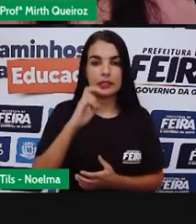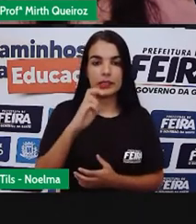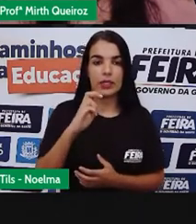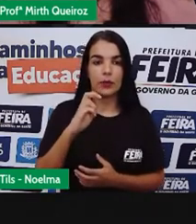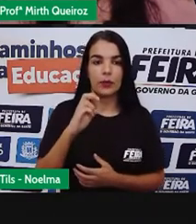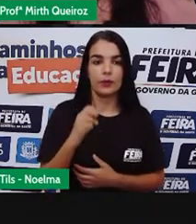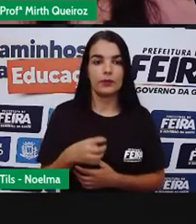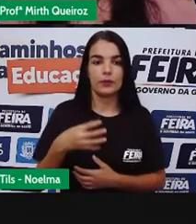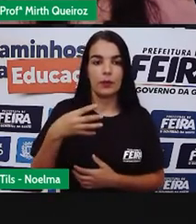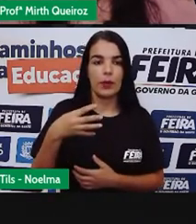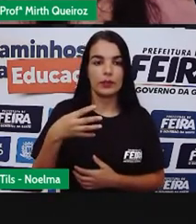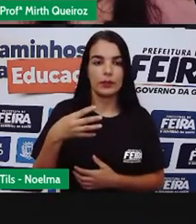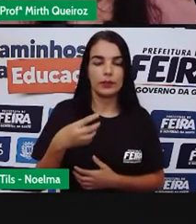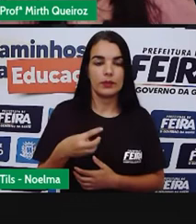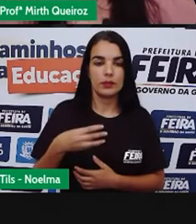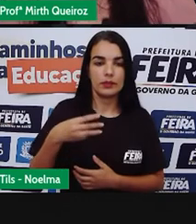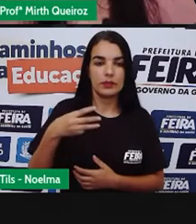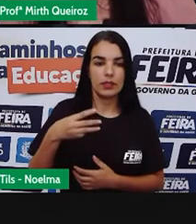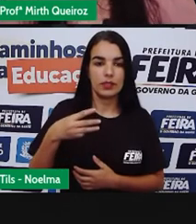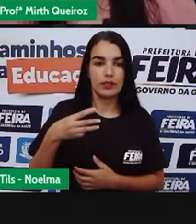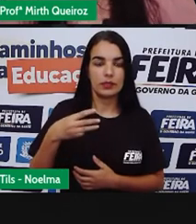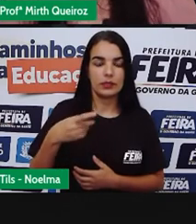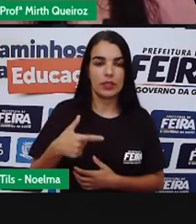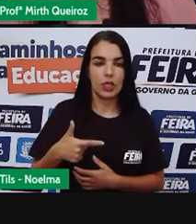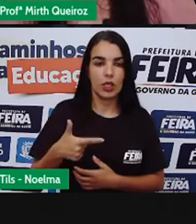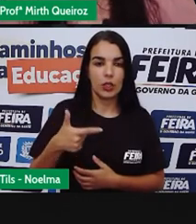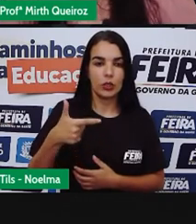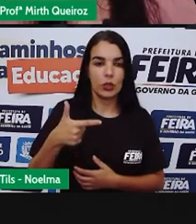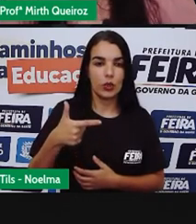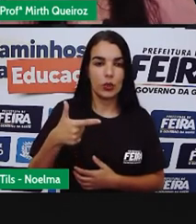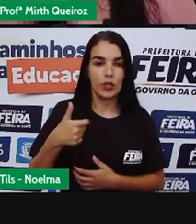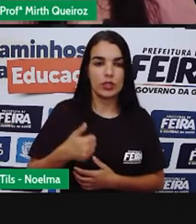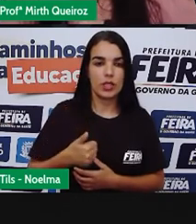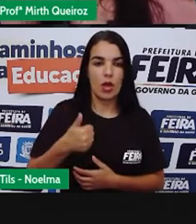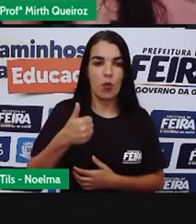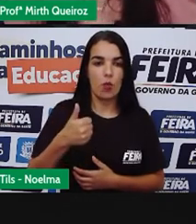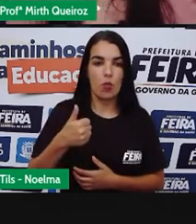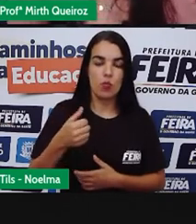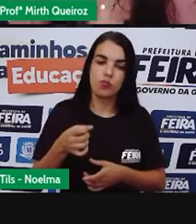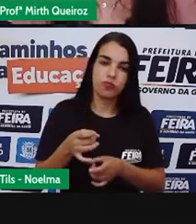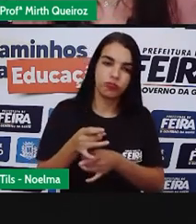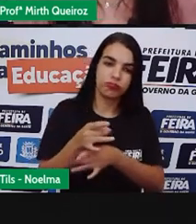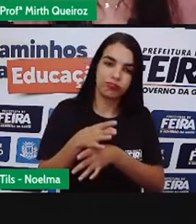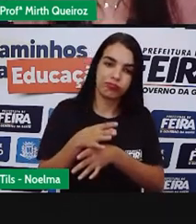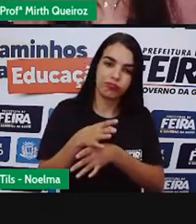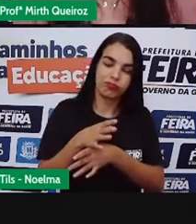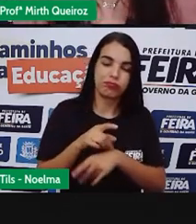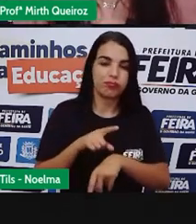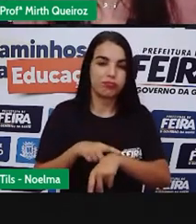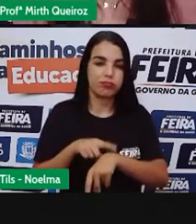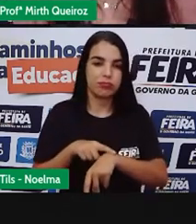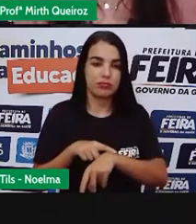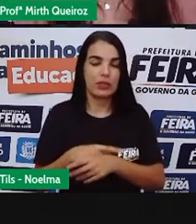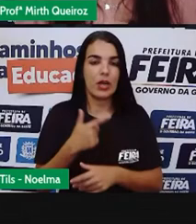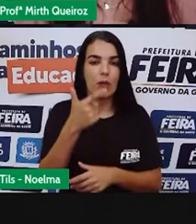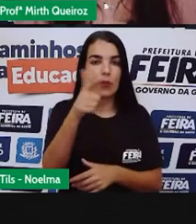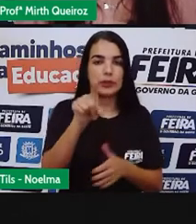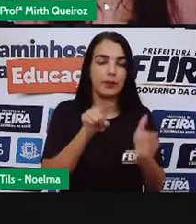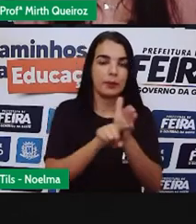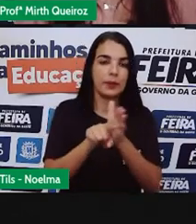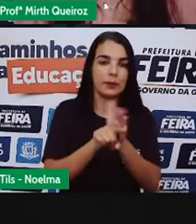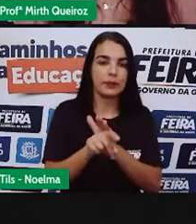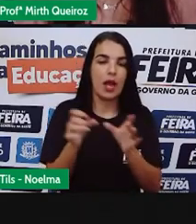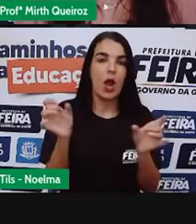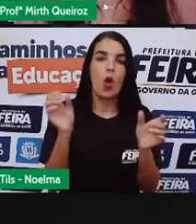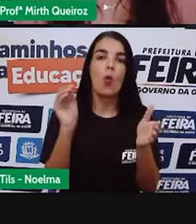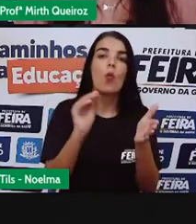Cinco, quatro, três, dois, um. Vamos para a próxima